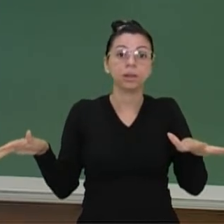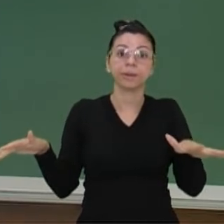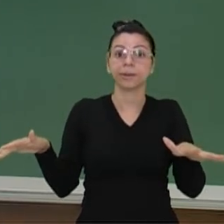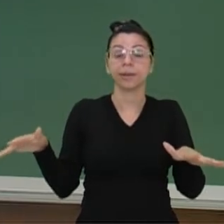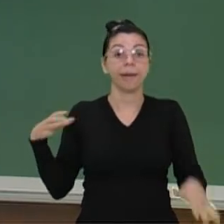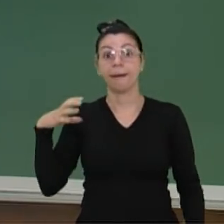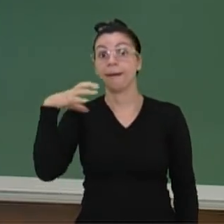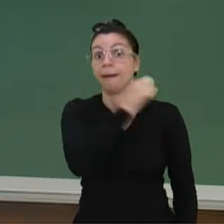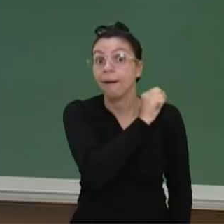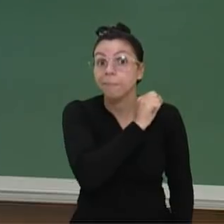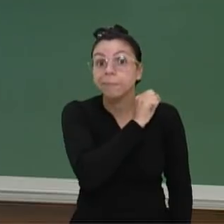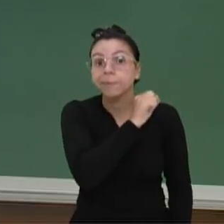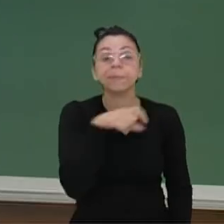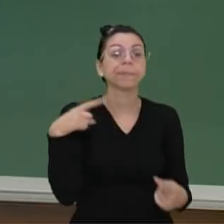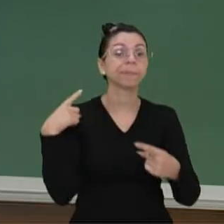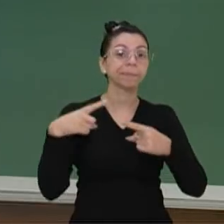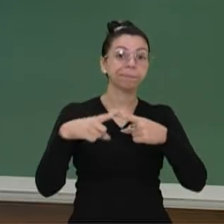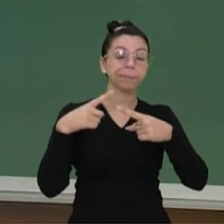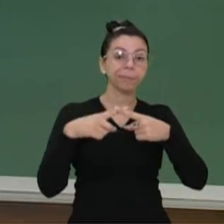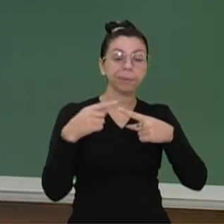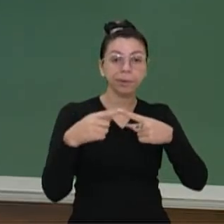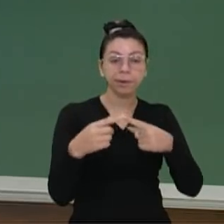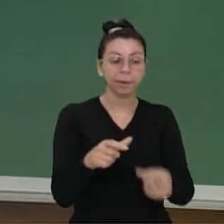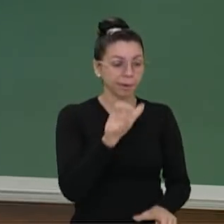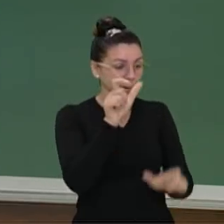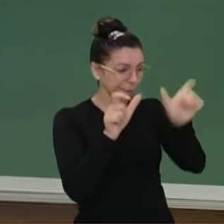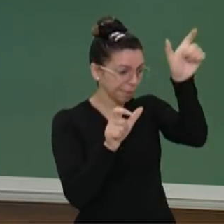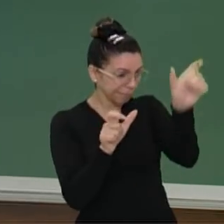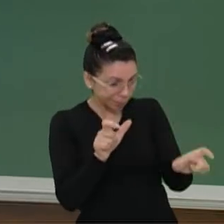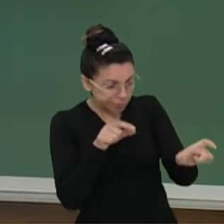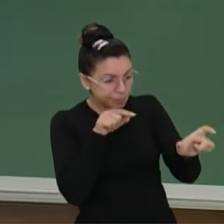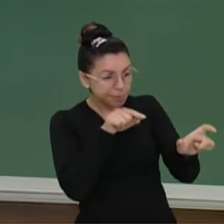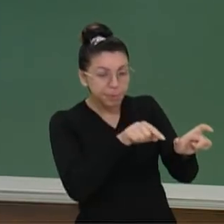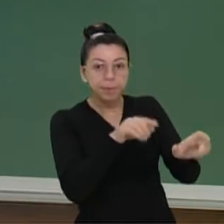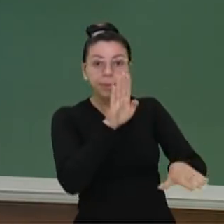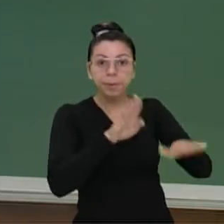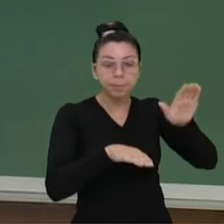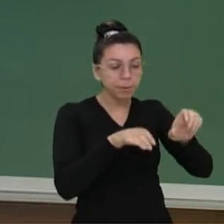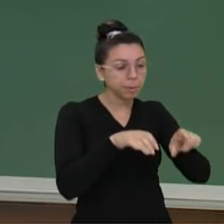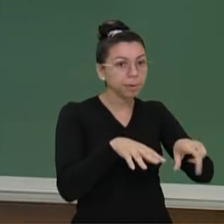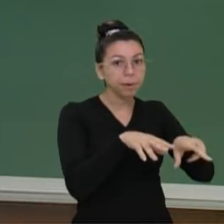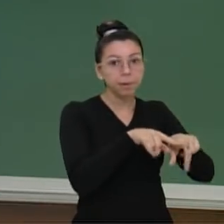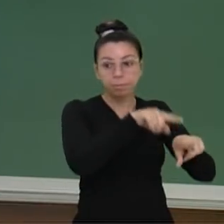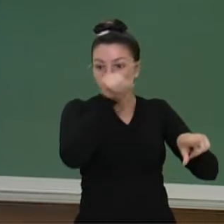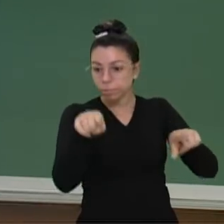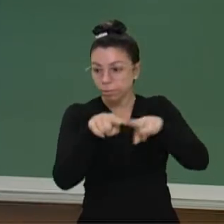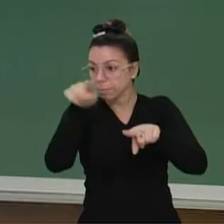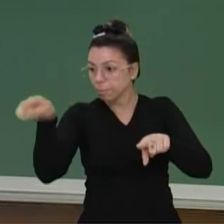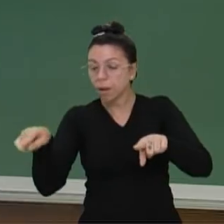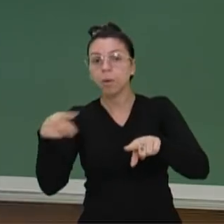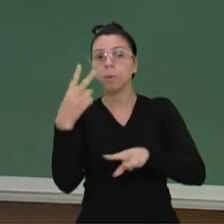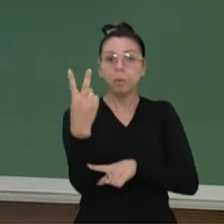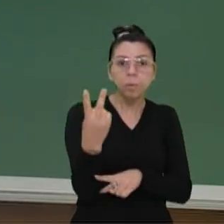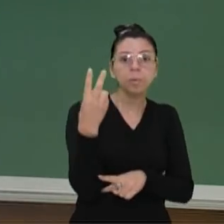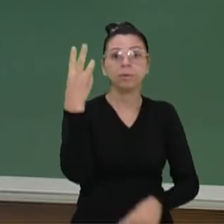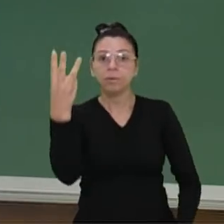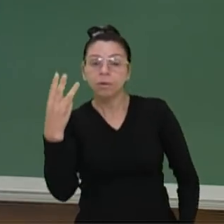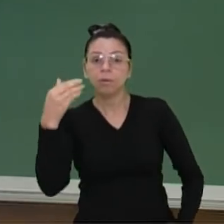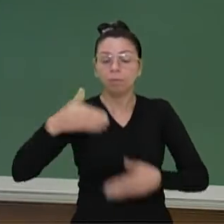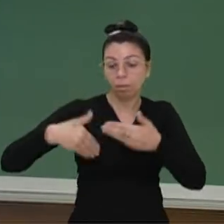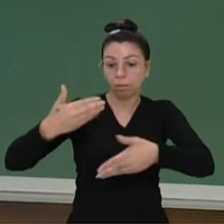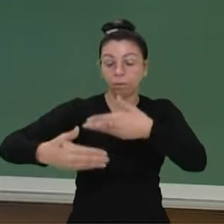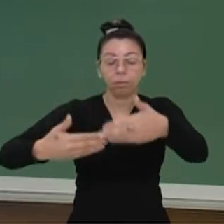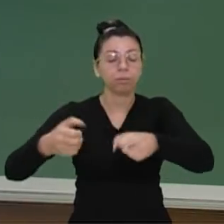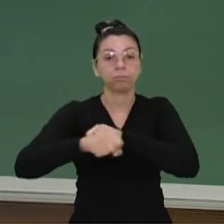muito rápido, né? Porque a cada pessoa, depende do fator, ela contamina outras duas, outras três, e cada uma dessas outras